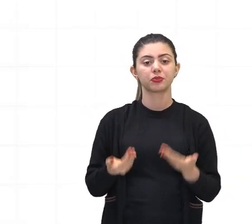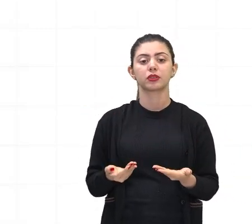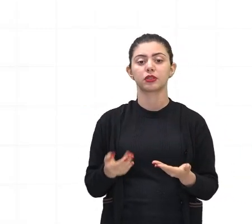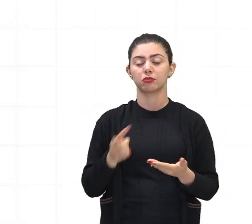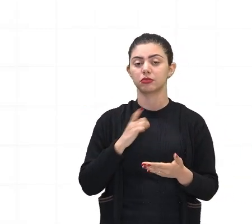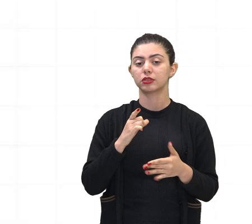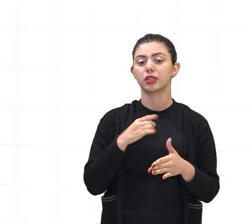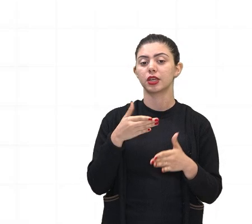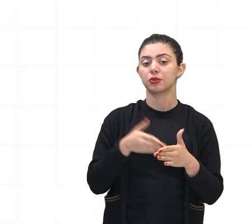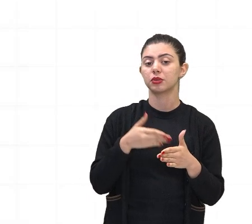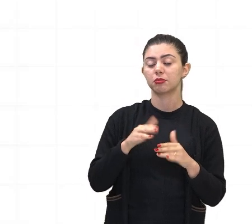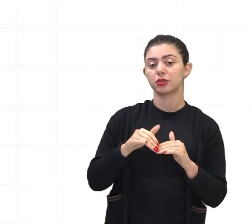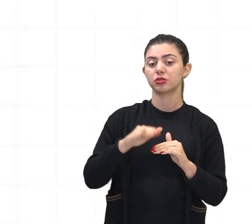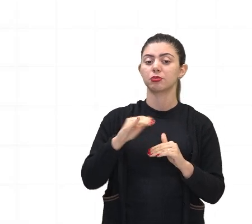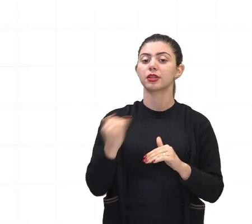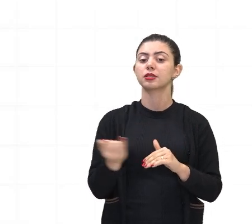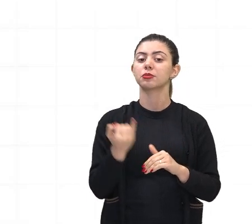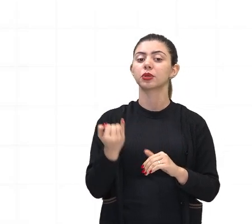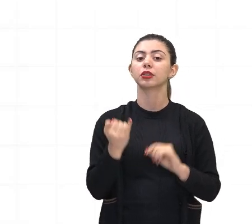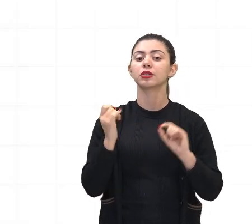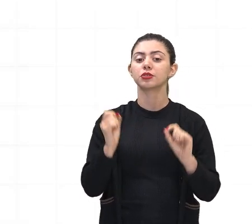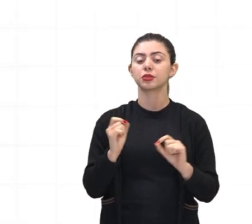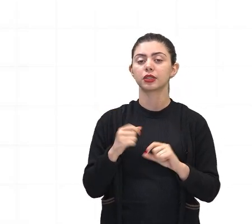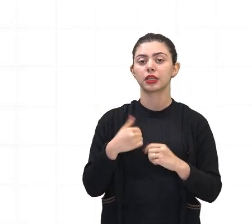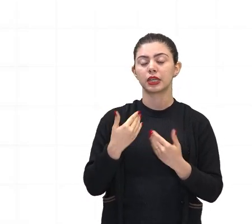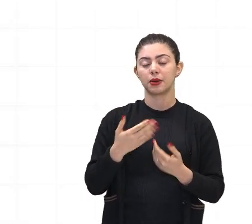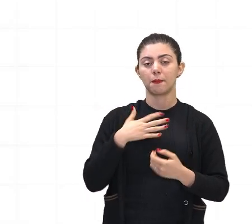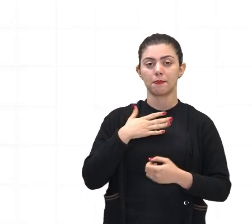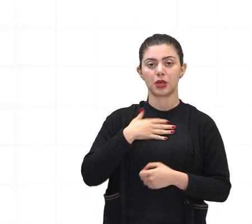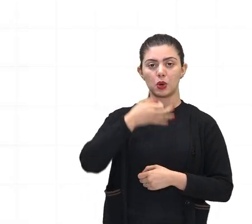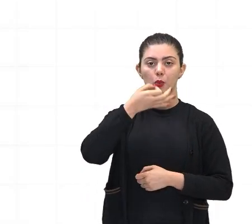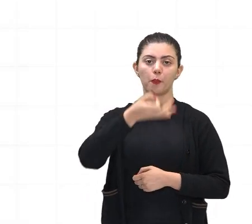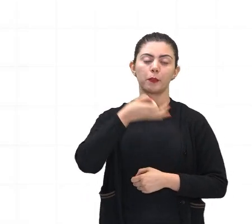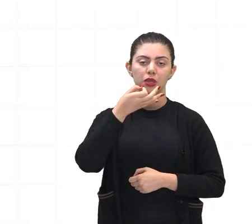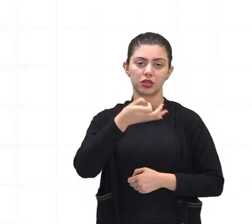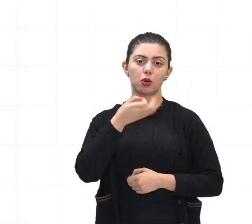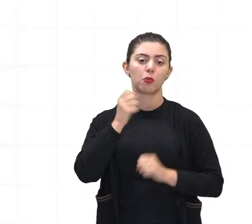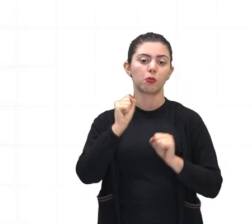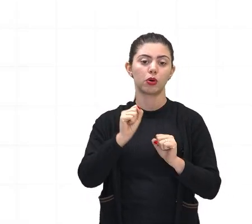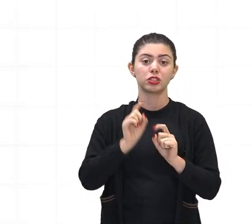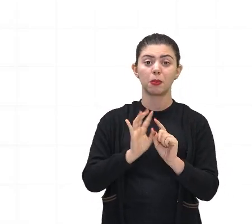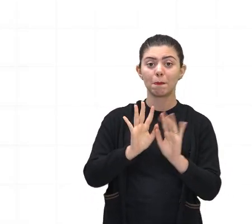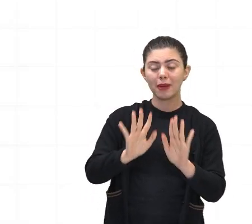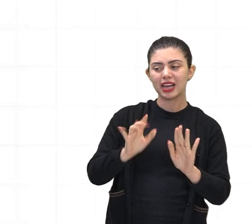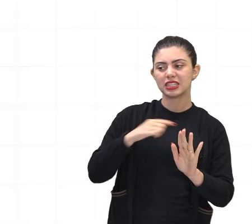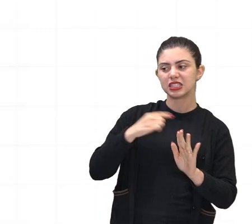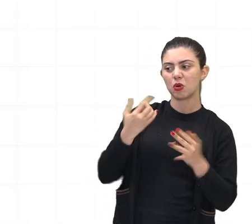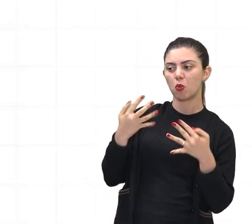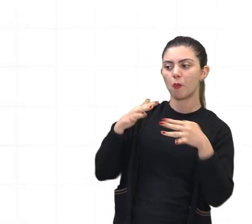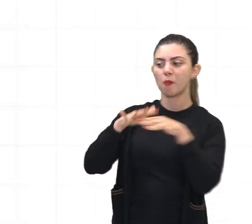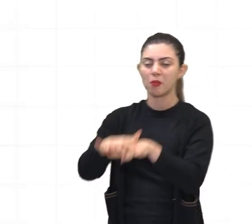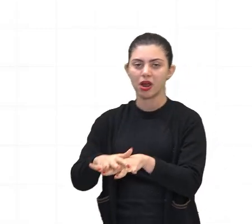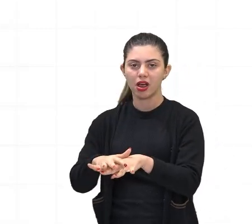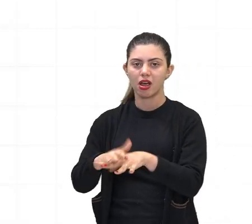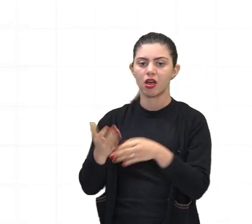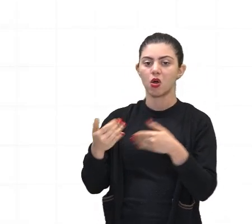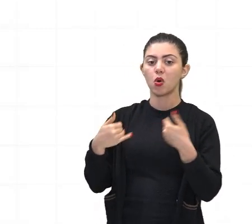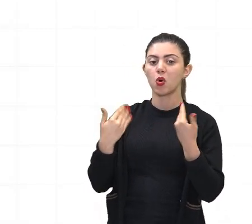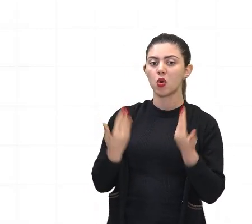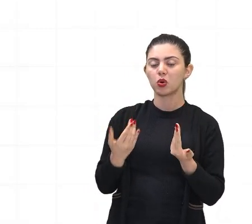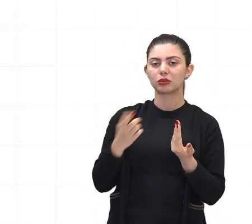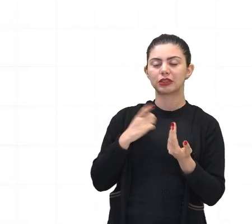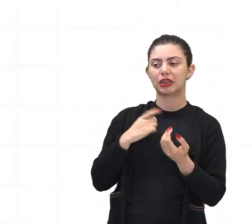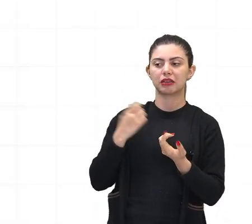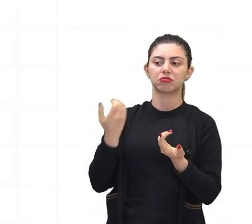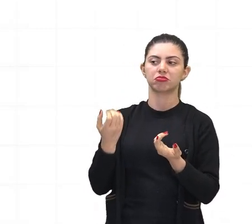o mais importante, seja expressar a opinião sem ferir ou agredir